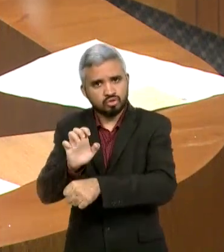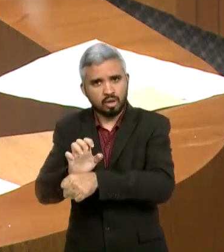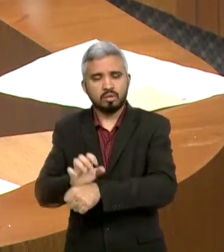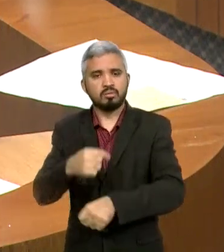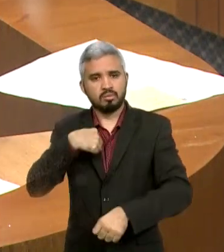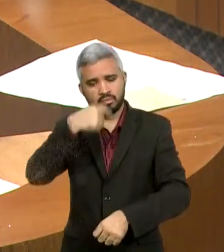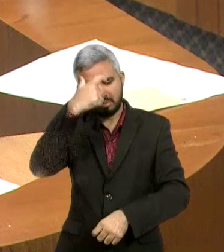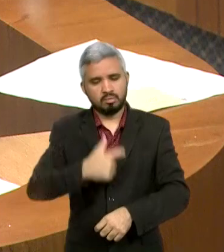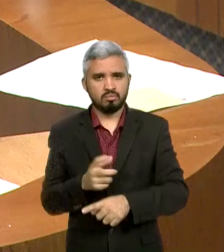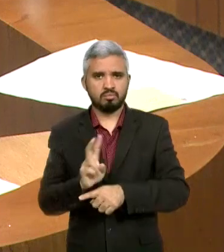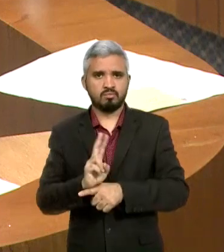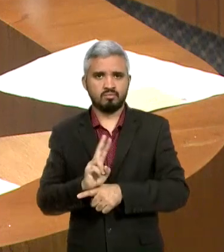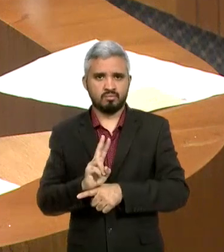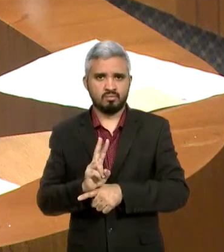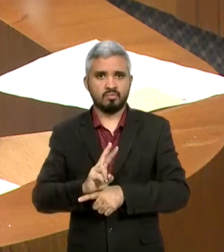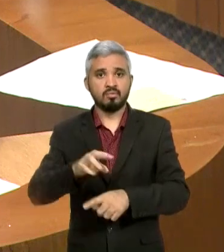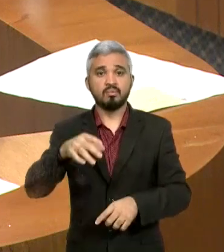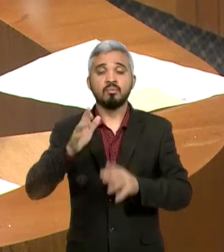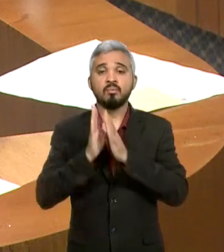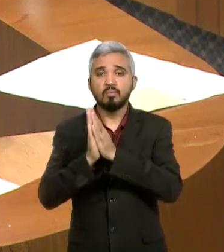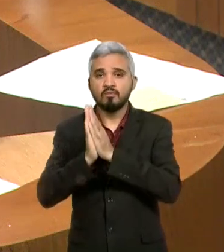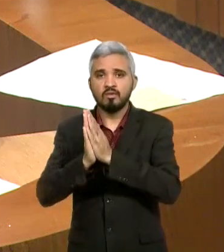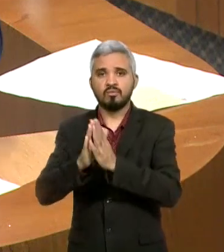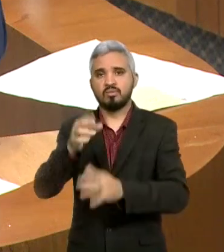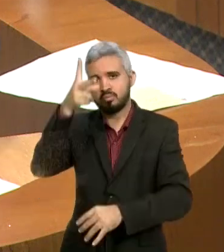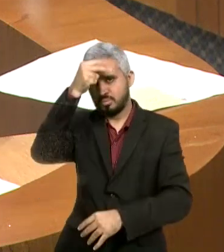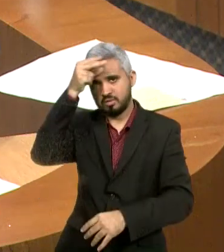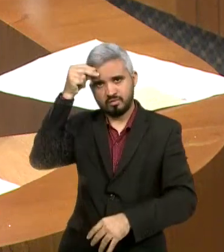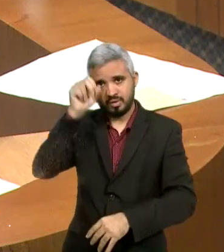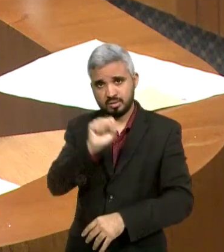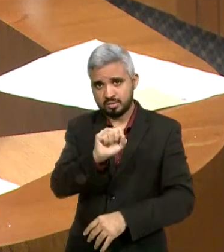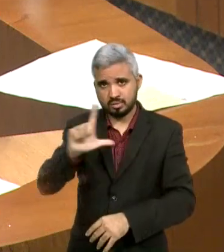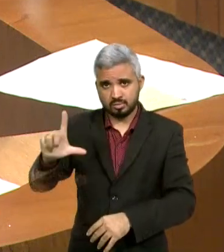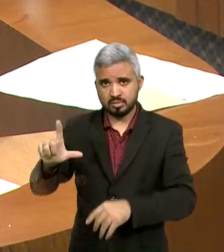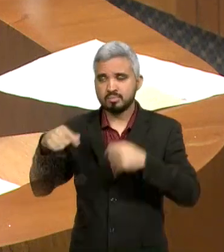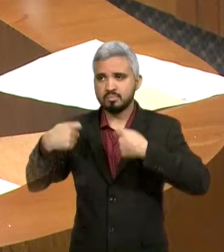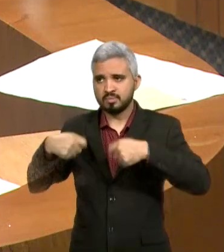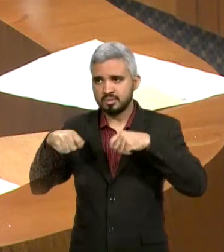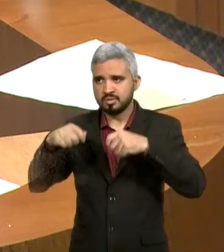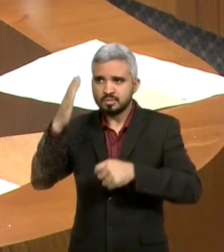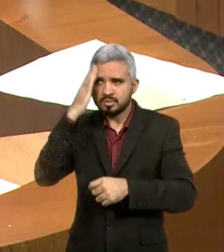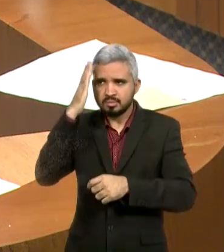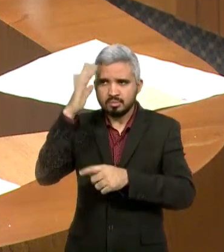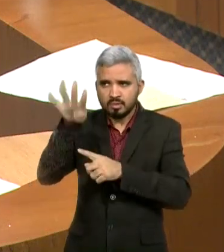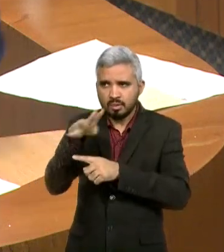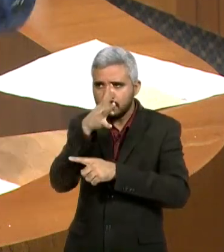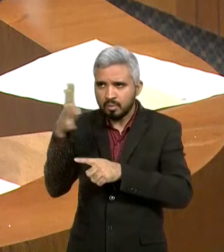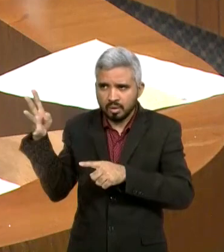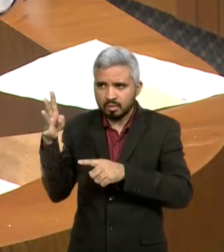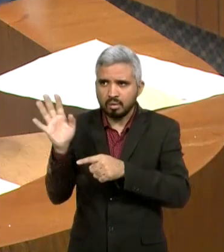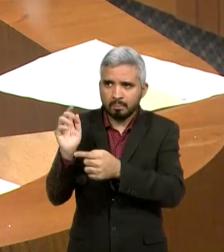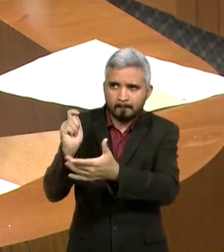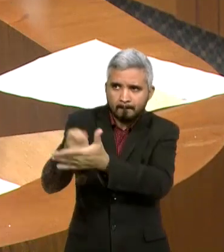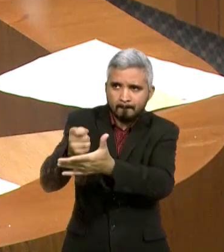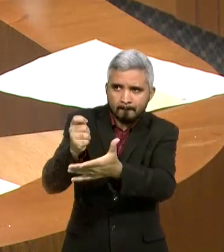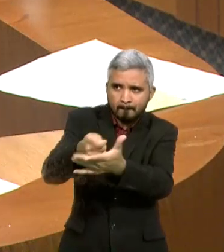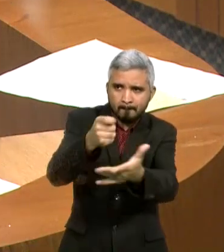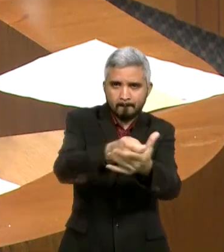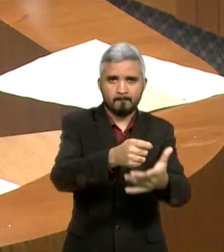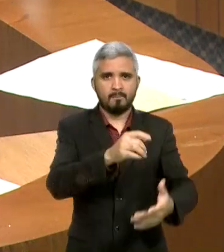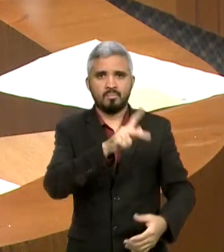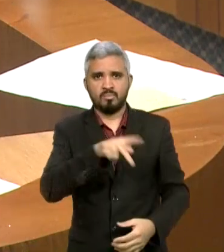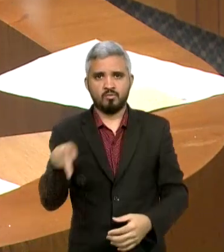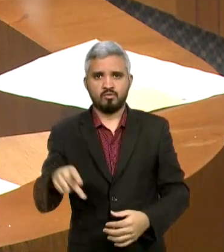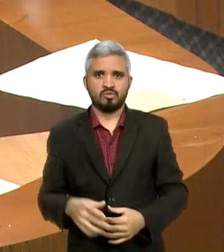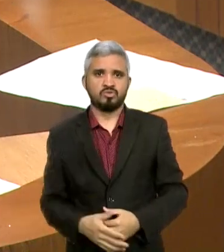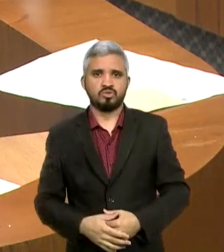e repasse os recursos do Fundeb para os professores do Estado do Maranhão. Tenha transparência. E os precatórios